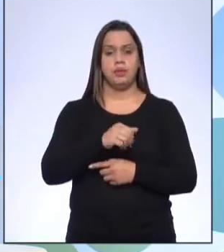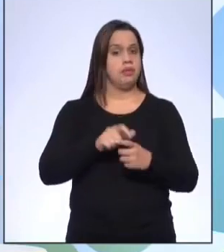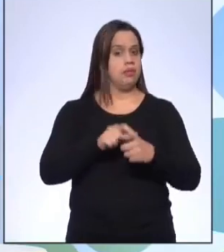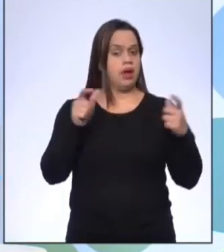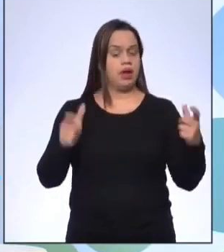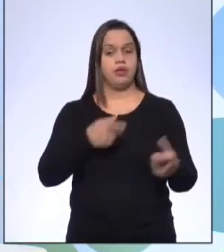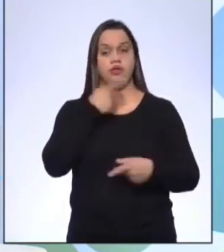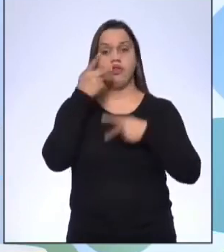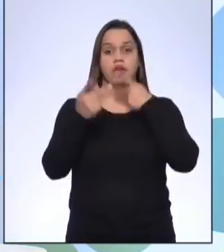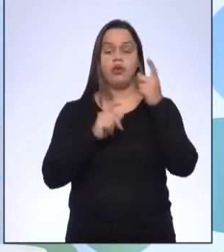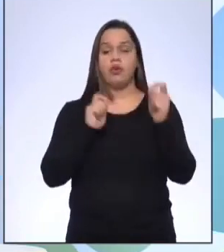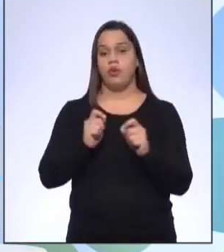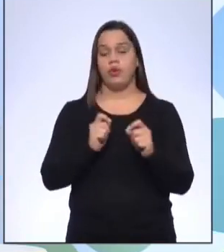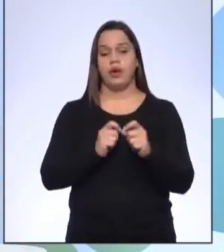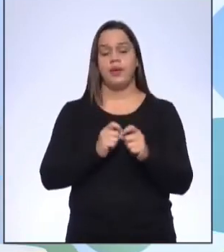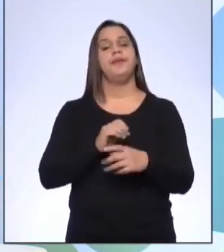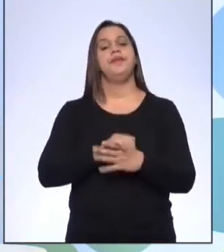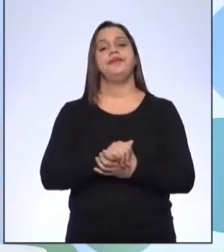maioria disseram